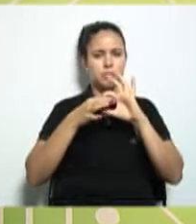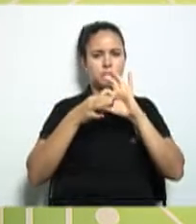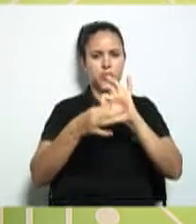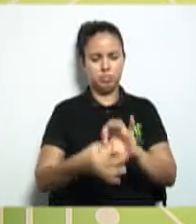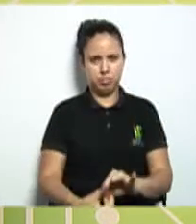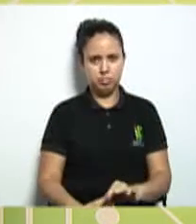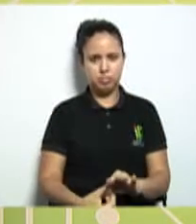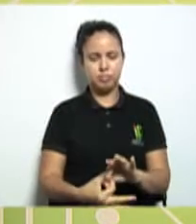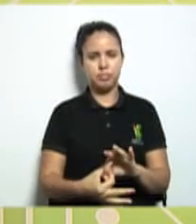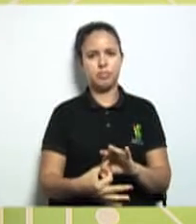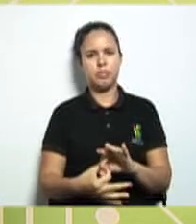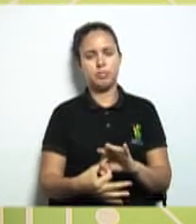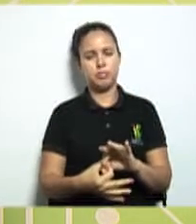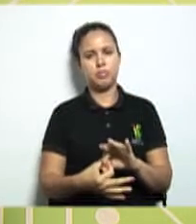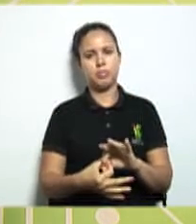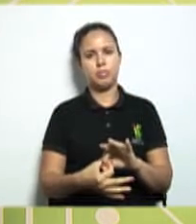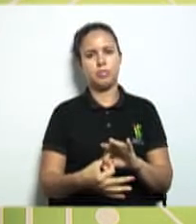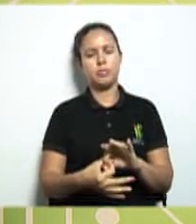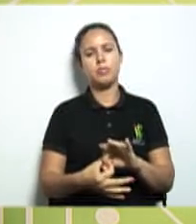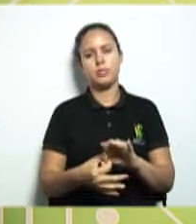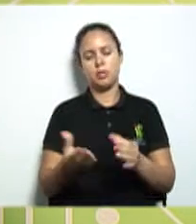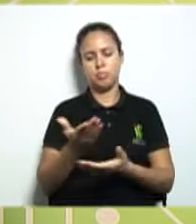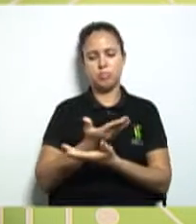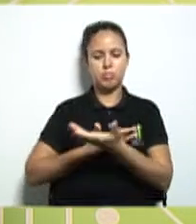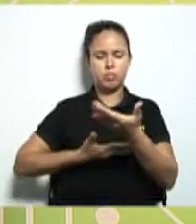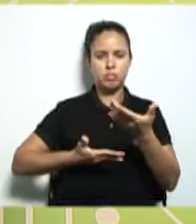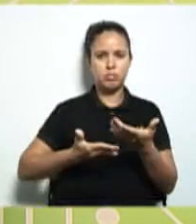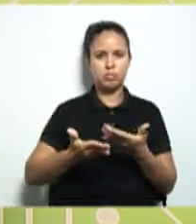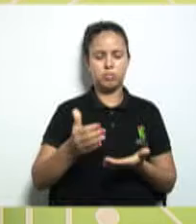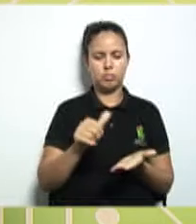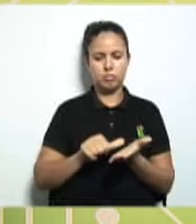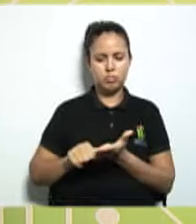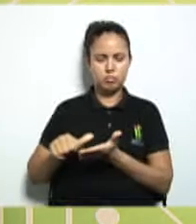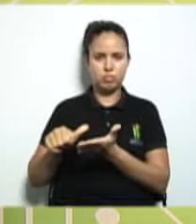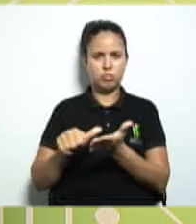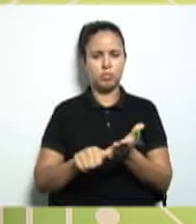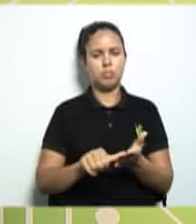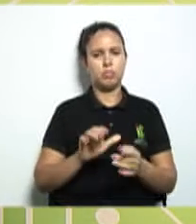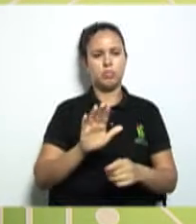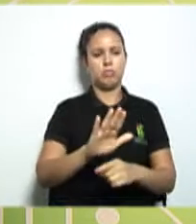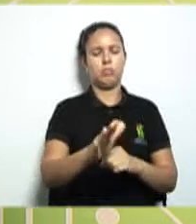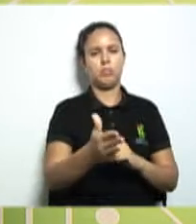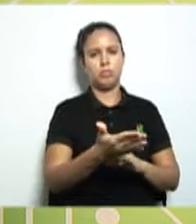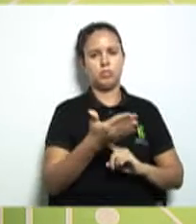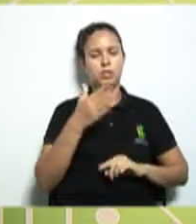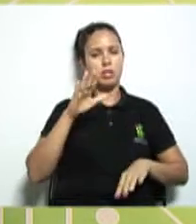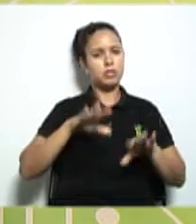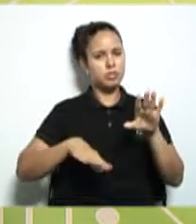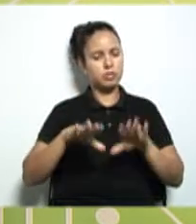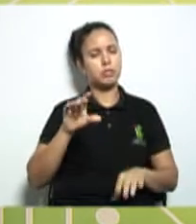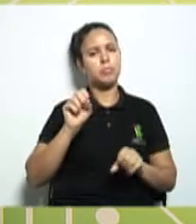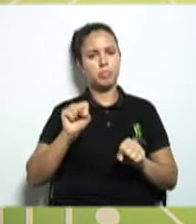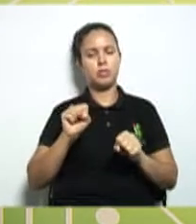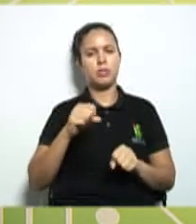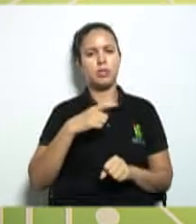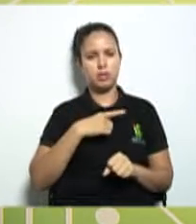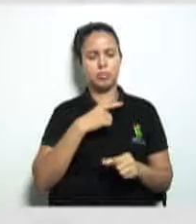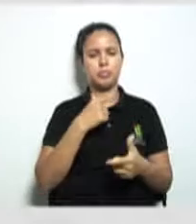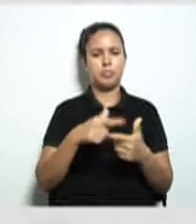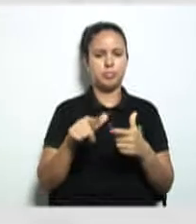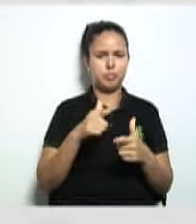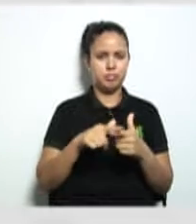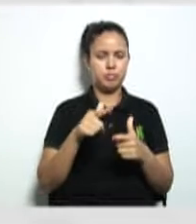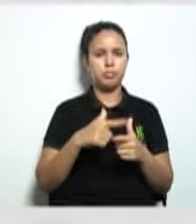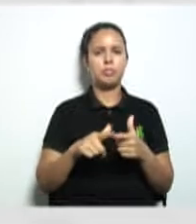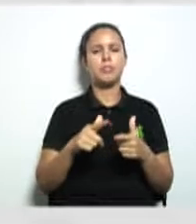trabalhar de forma a cooperar umas com as outras. E muitas vezes pode ocorrer algum atrito. E aí é onde